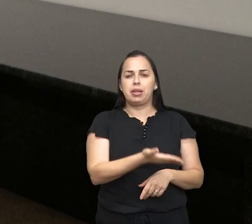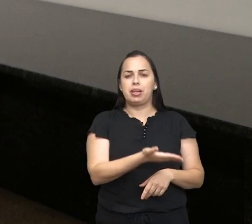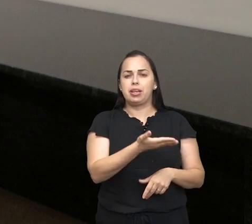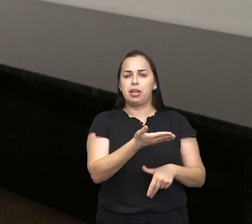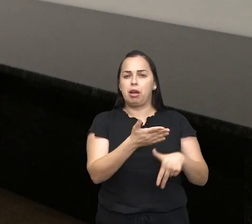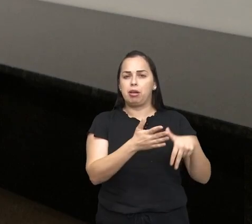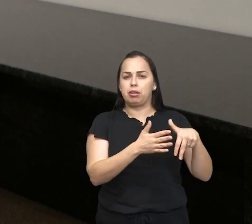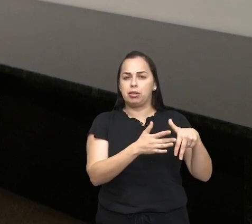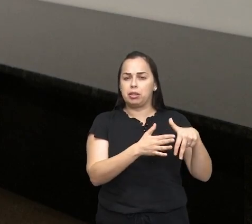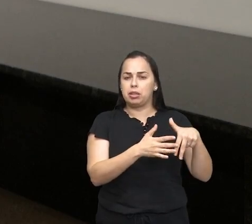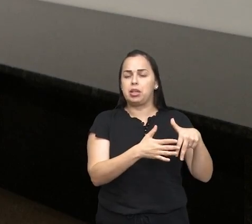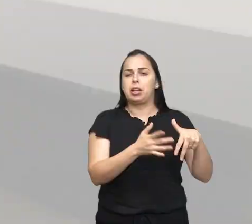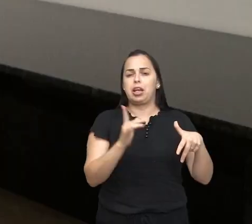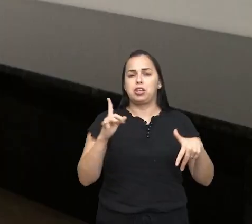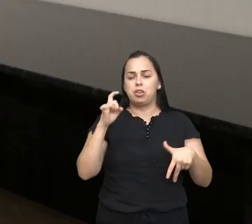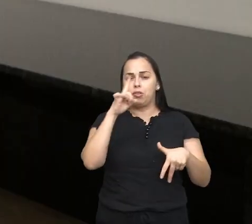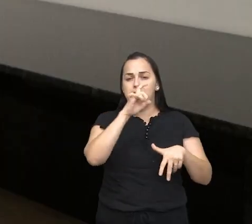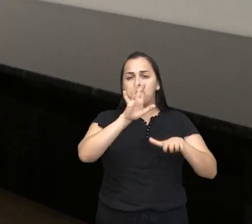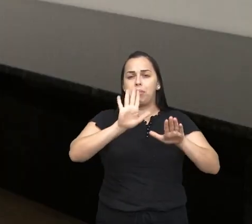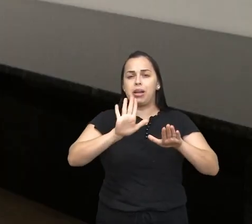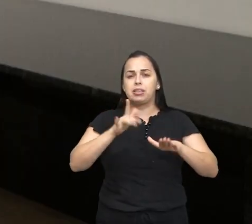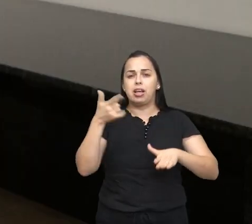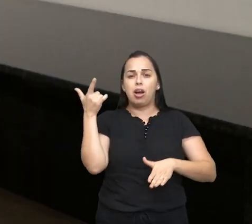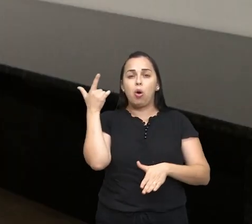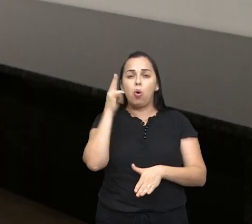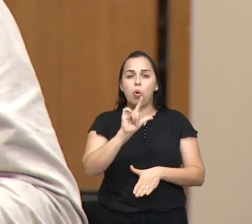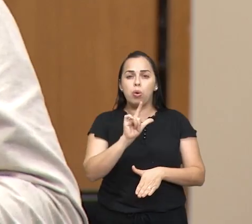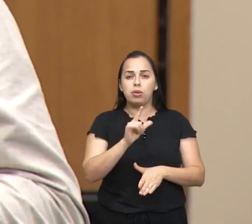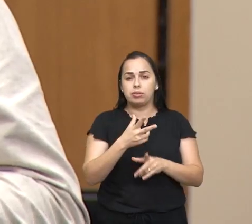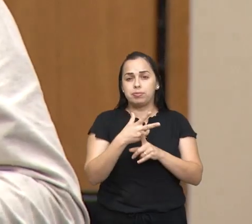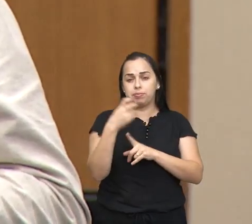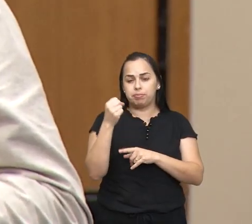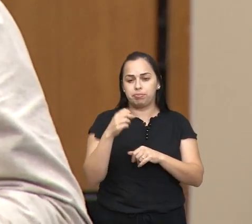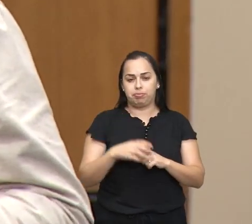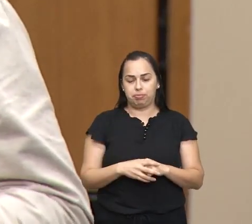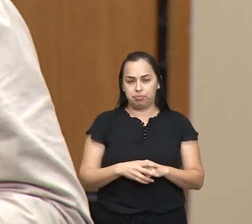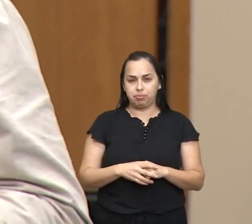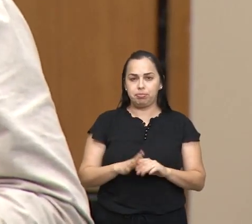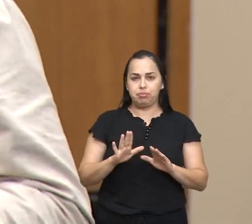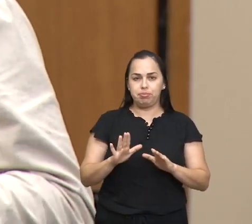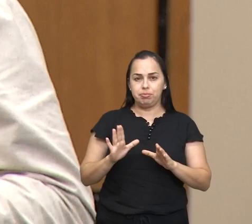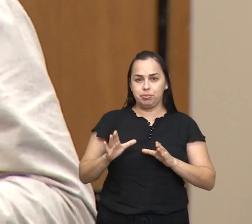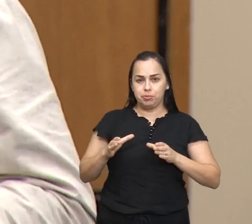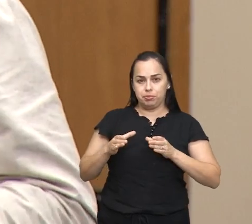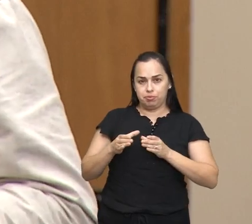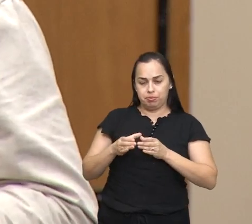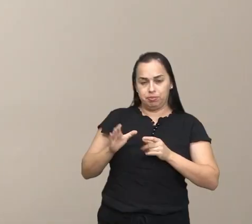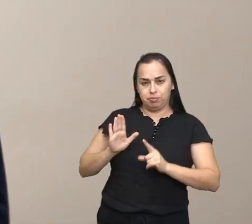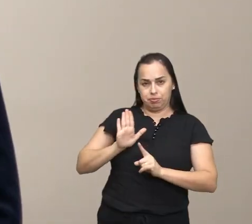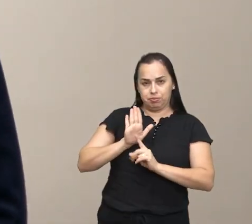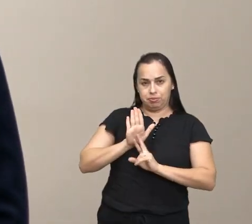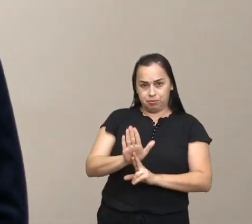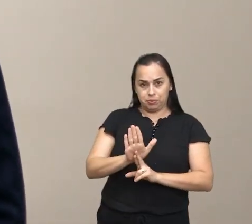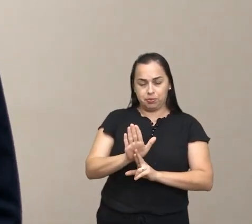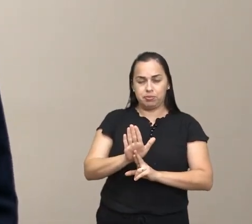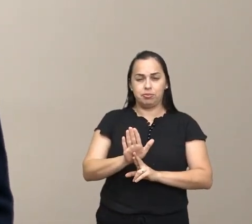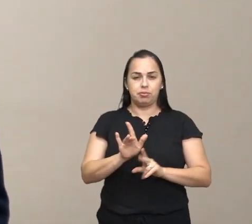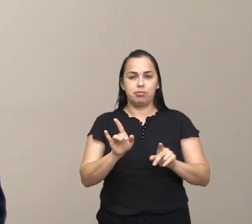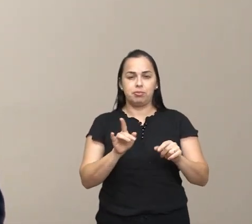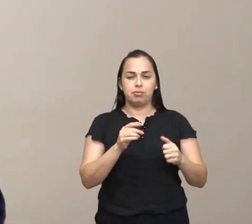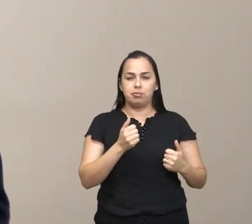complexidade dessa patologia, né? É um grande ganho, acho que é um avanço. Para os vereadores, a Frente Parlamentar de Apoio ao